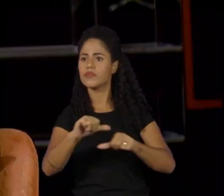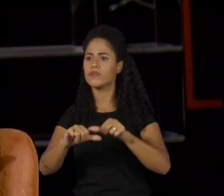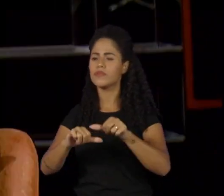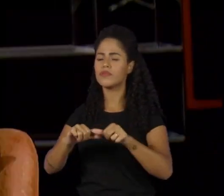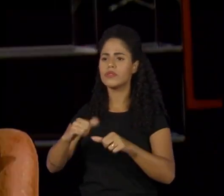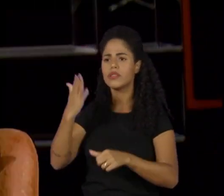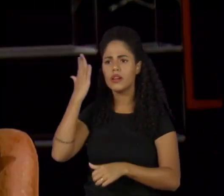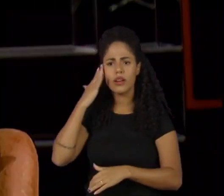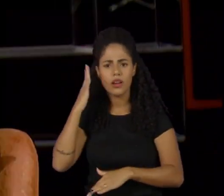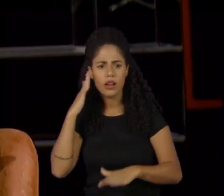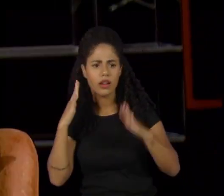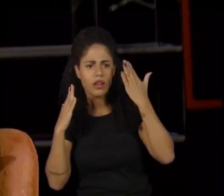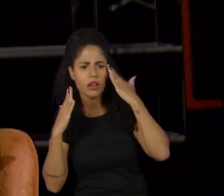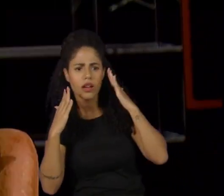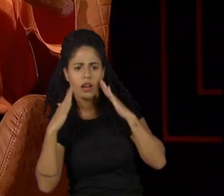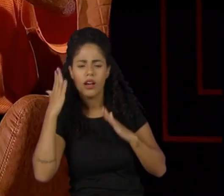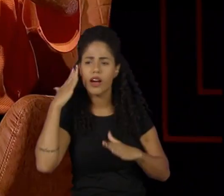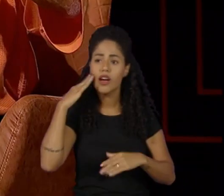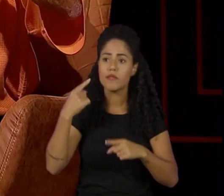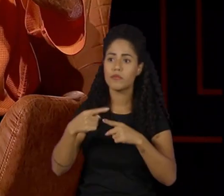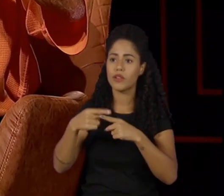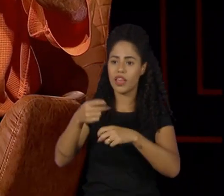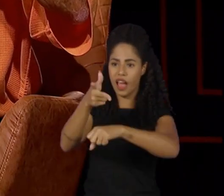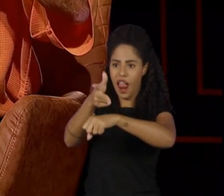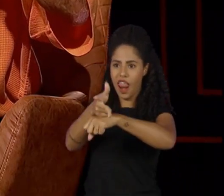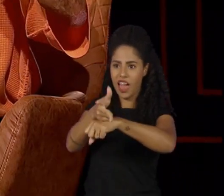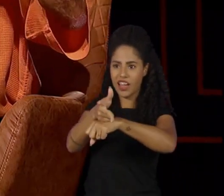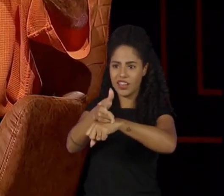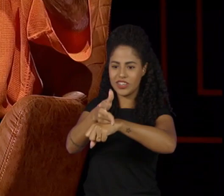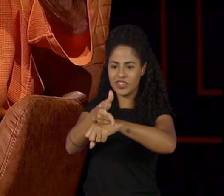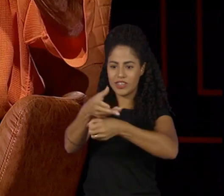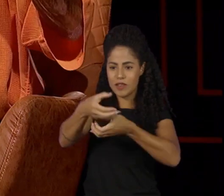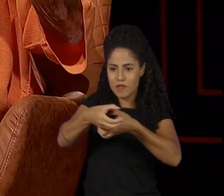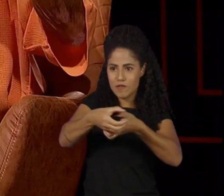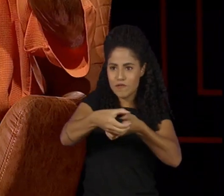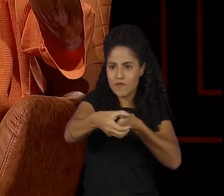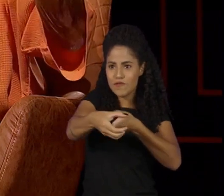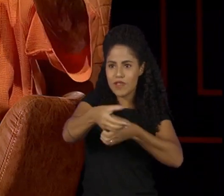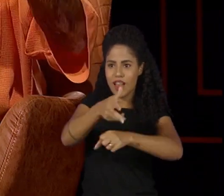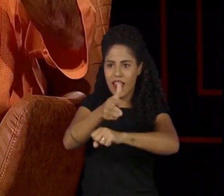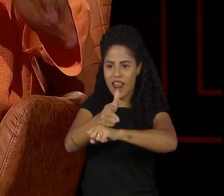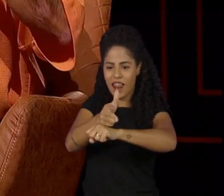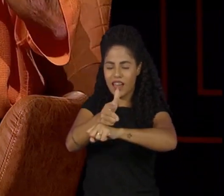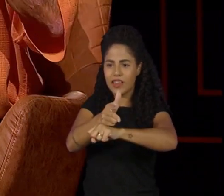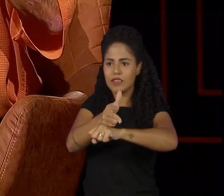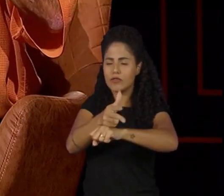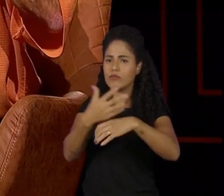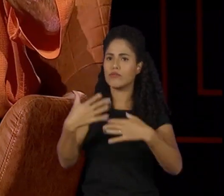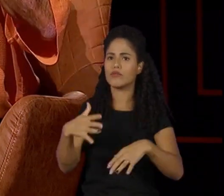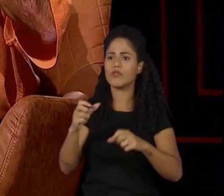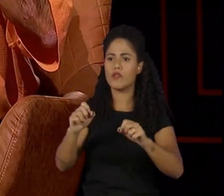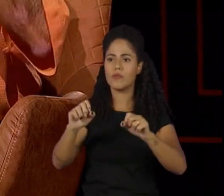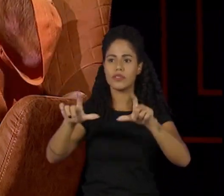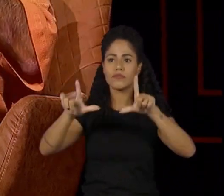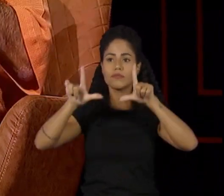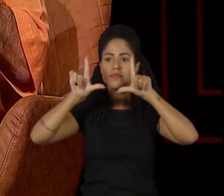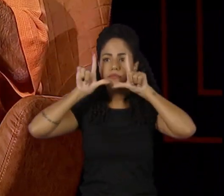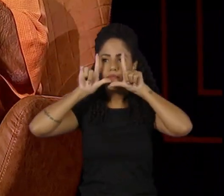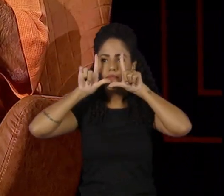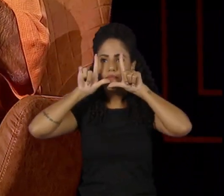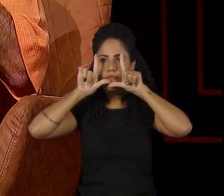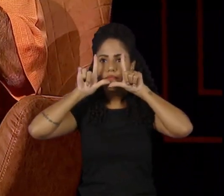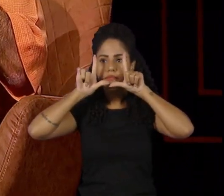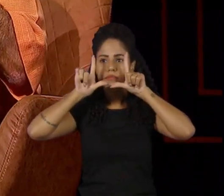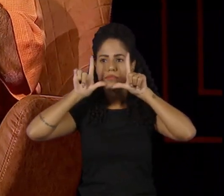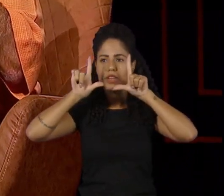de acordo com a mudança da lente, entendeu? Então, digamos, isso é um chute. No close, ele começava